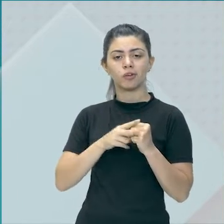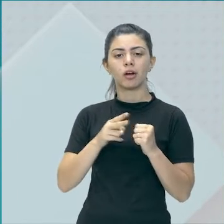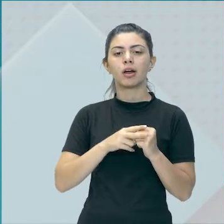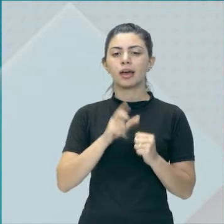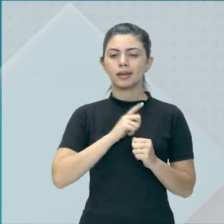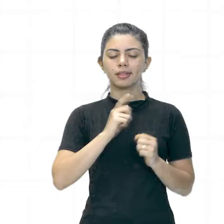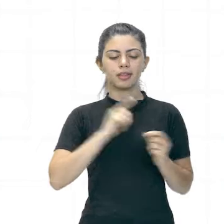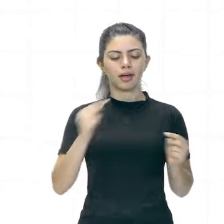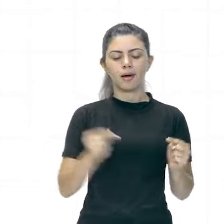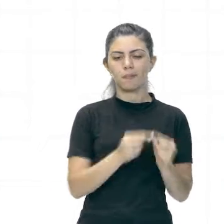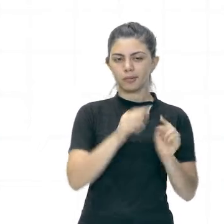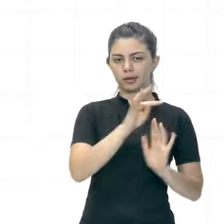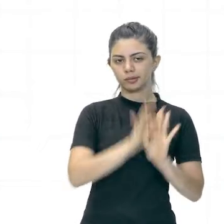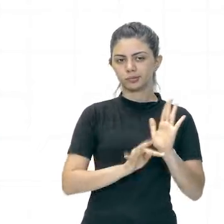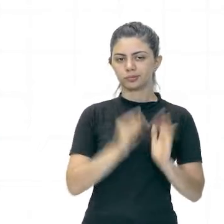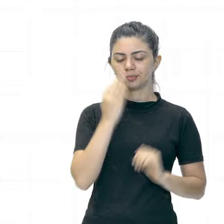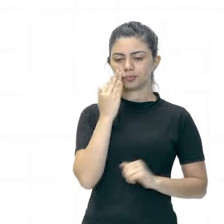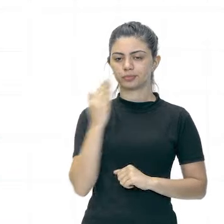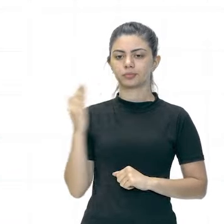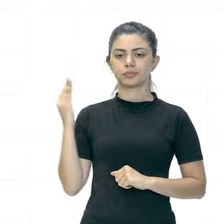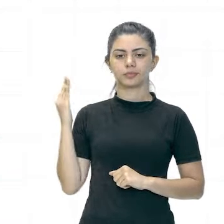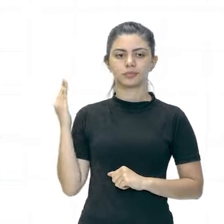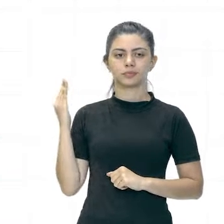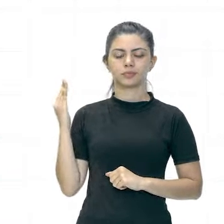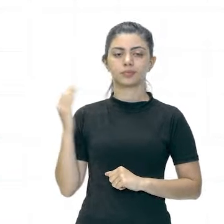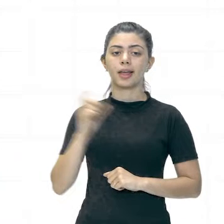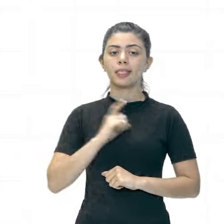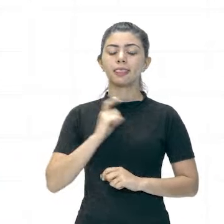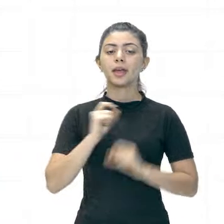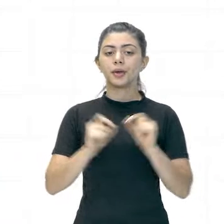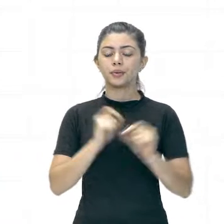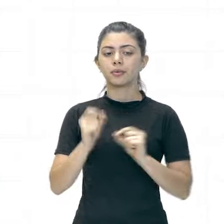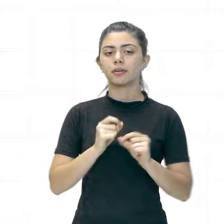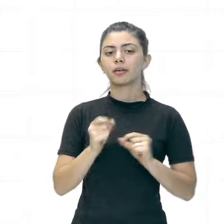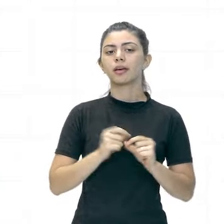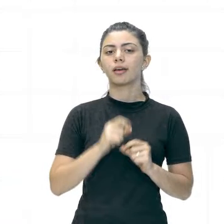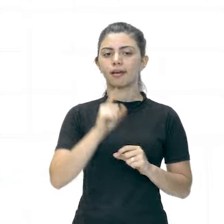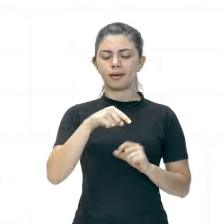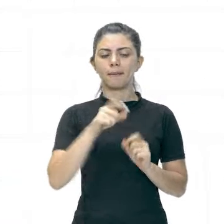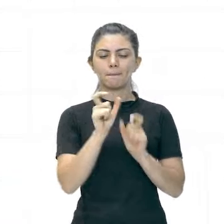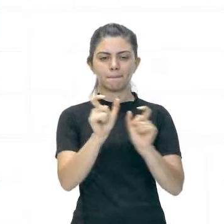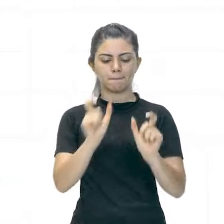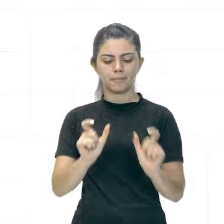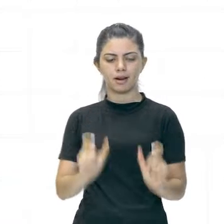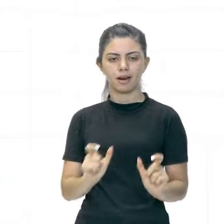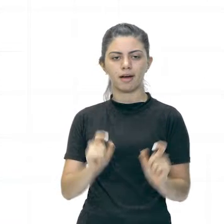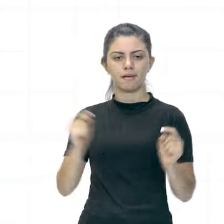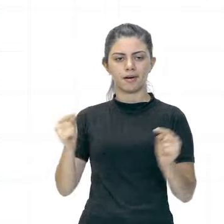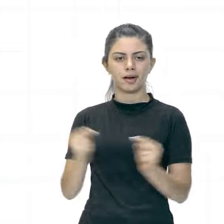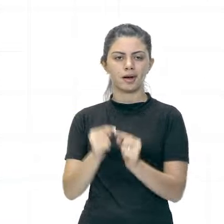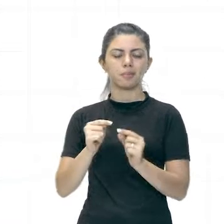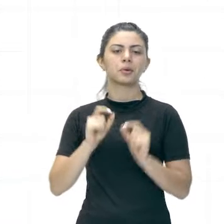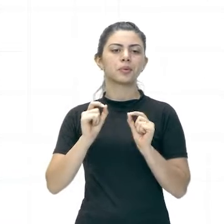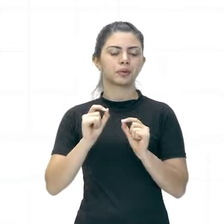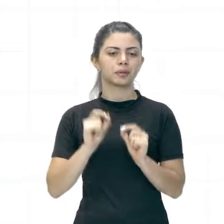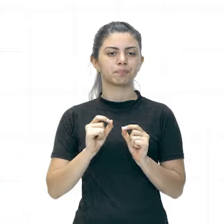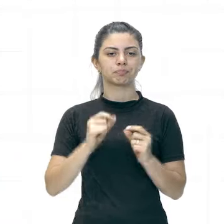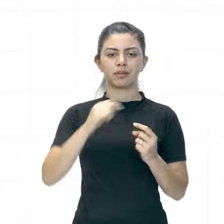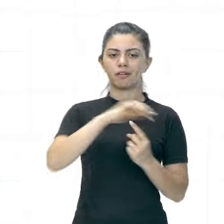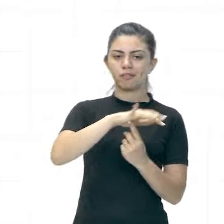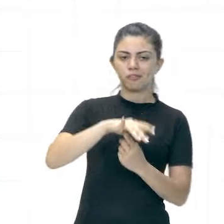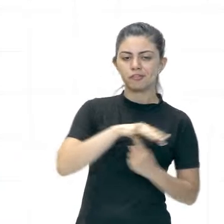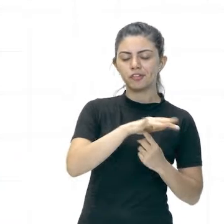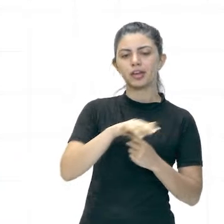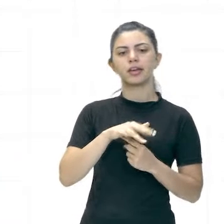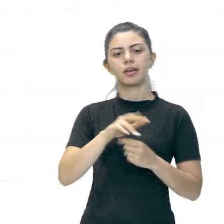texto. Vamos ver aqui. Então você tem o vocabulário aí desse texto que fala sobre fair, feira,